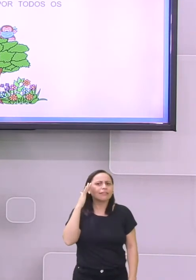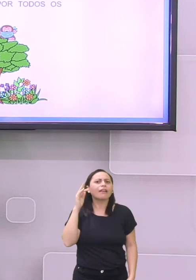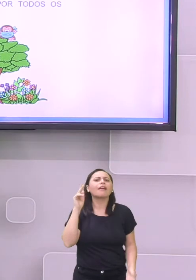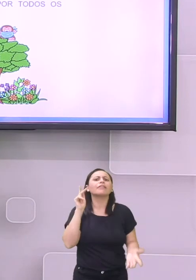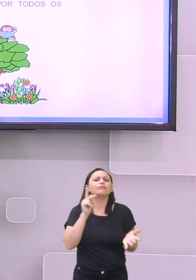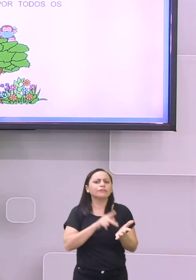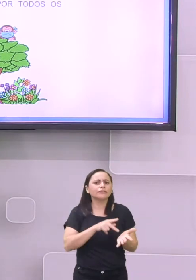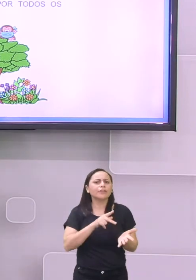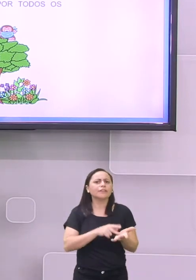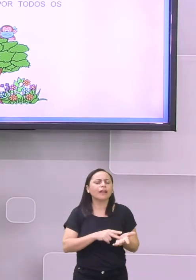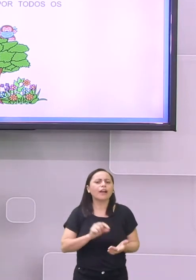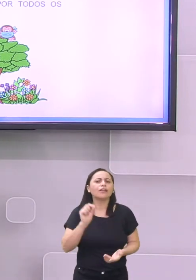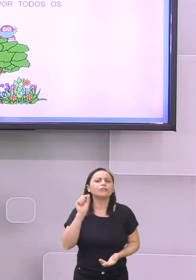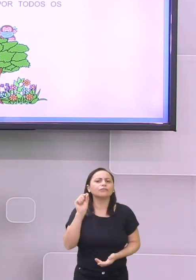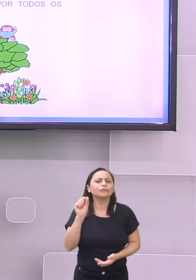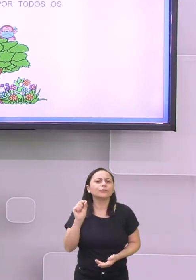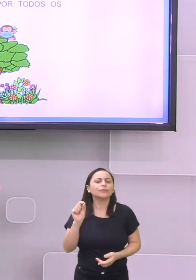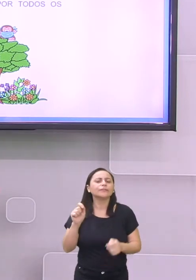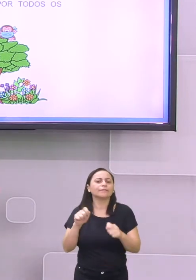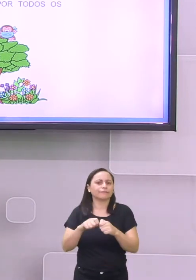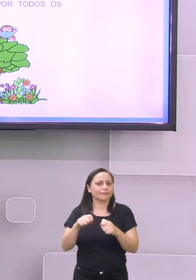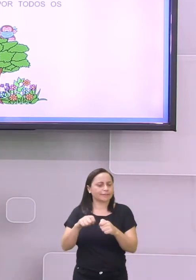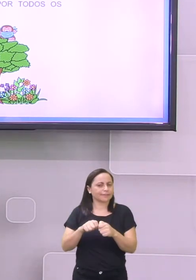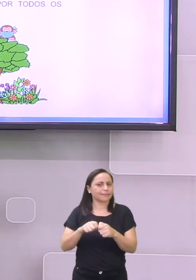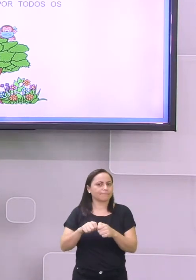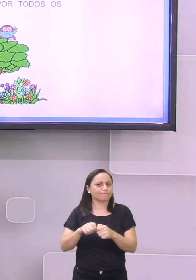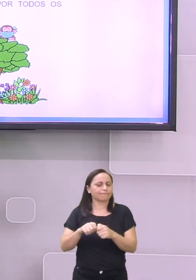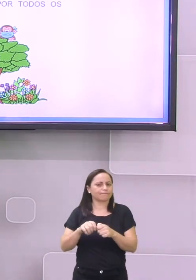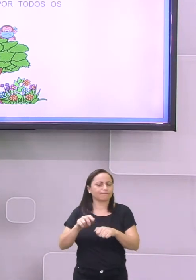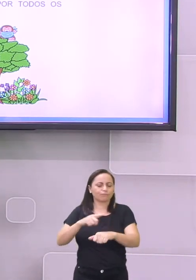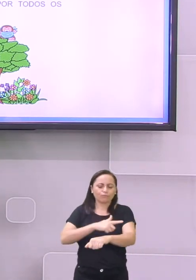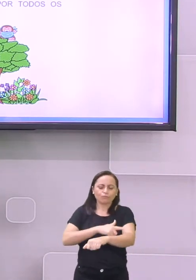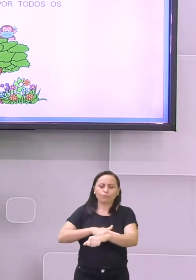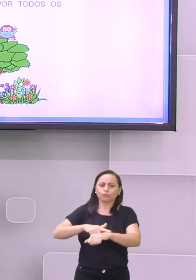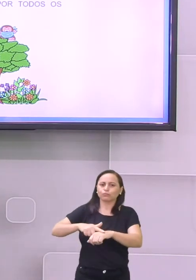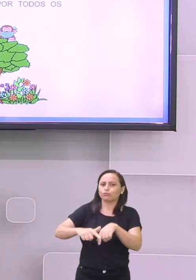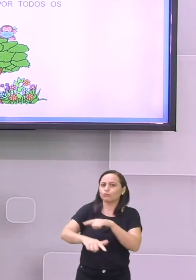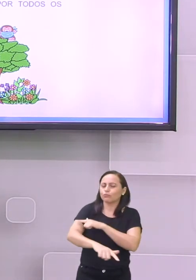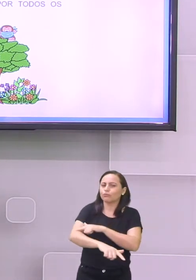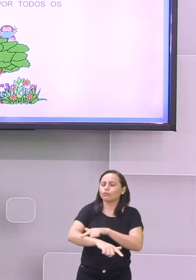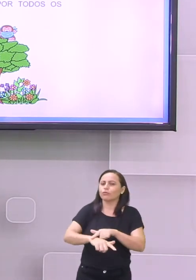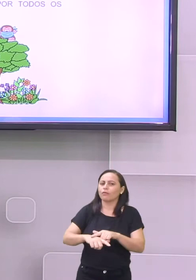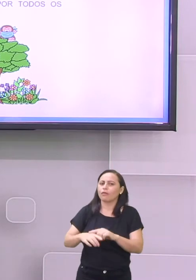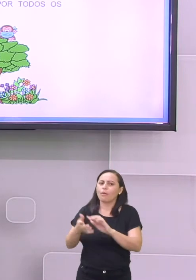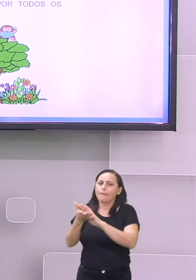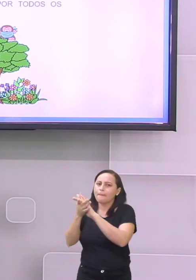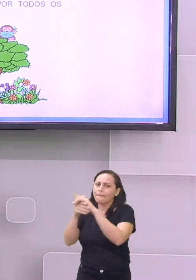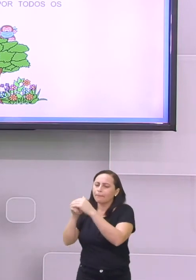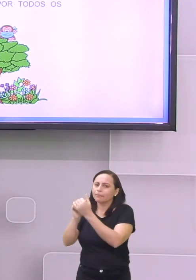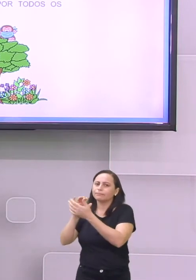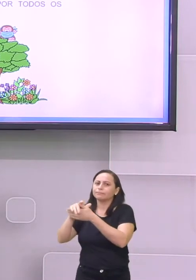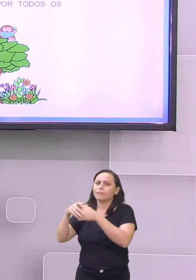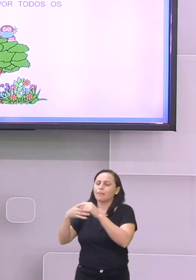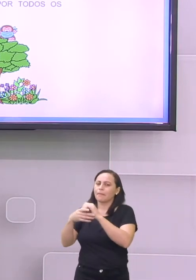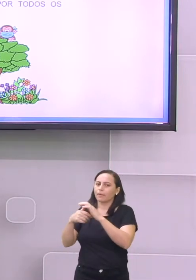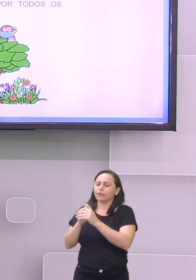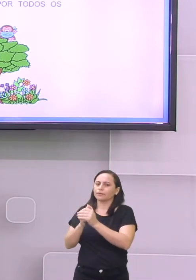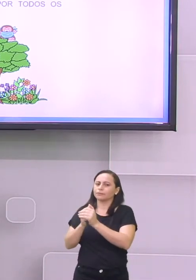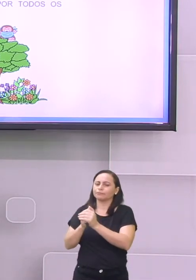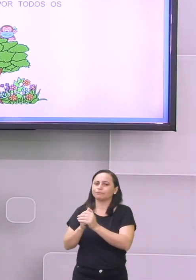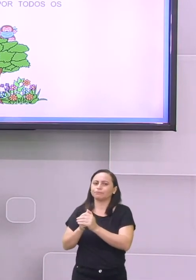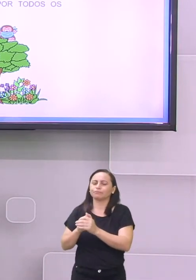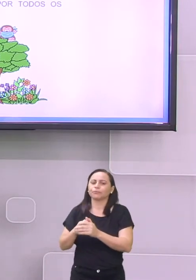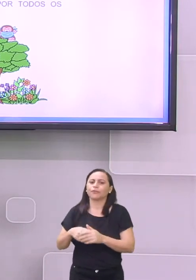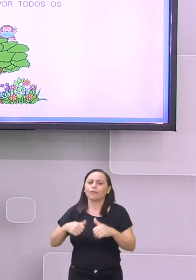deveria ser feito? Teria que ter muita higiene, lavar as mãos. Quem pode ficar em